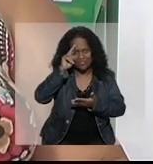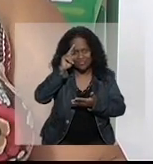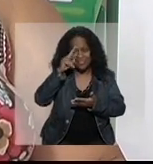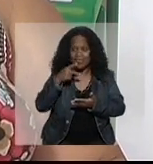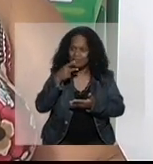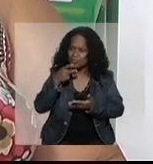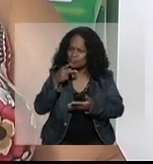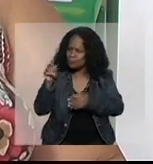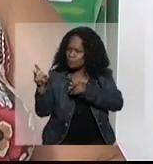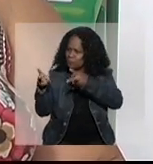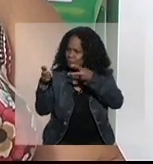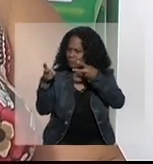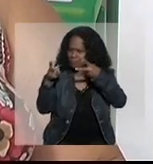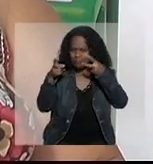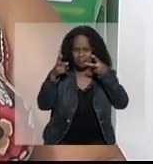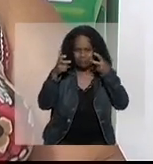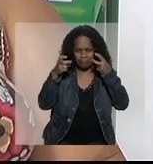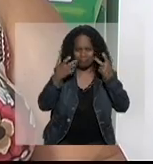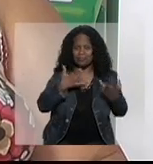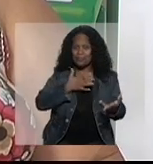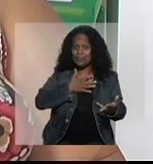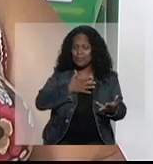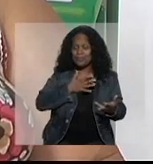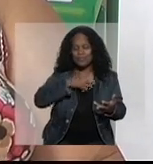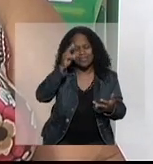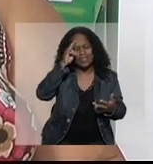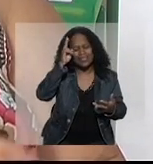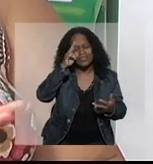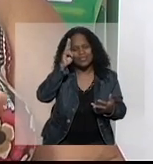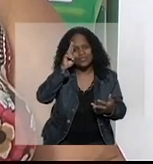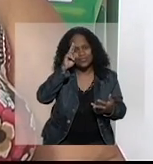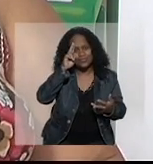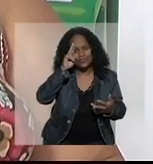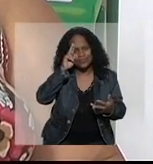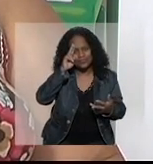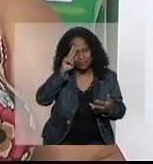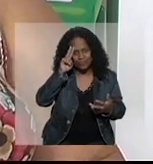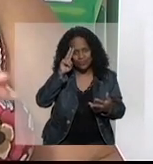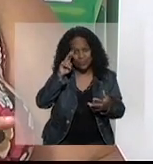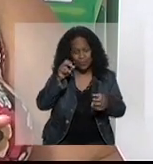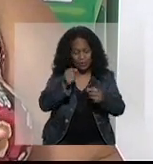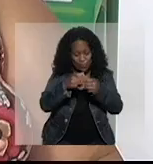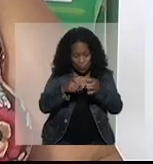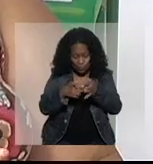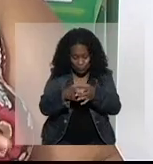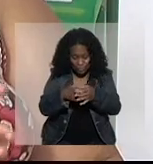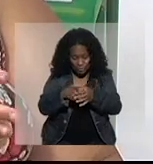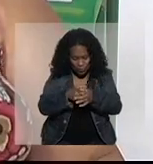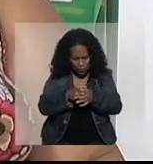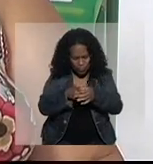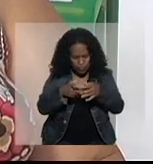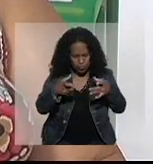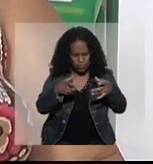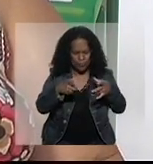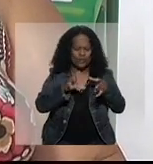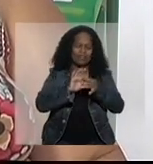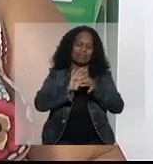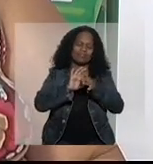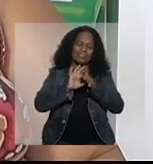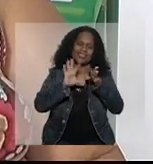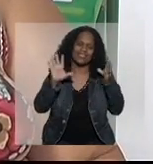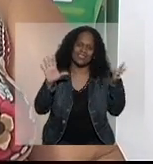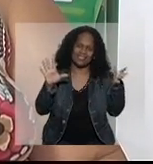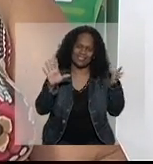teu tamanho, né, as pessoas percebem, então, para mim, essa história funcionou desse tamanho, para me deixar